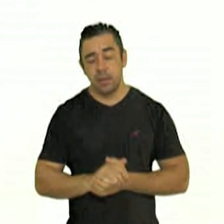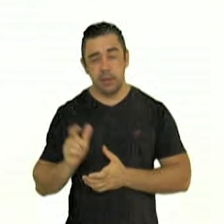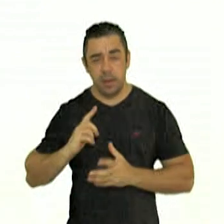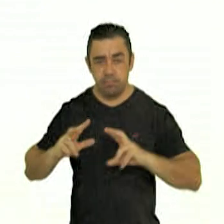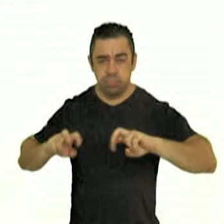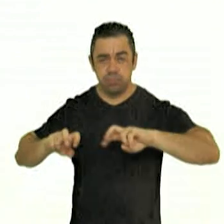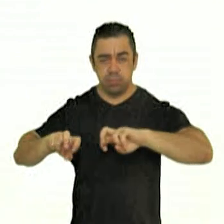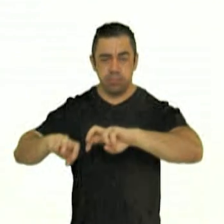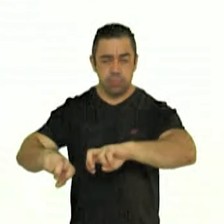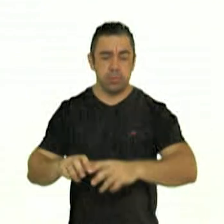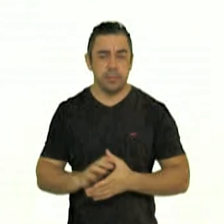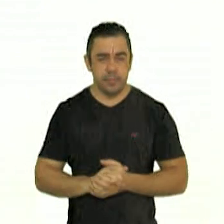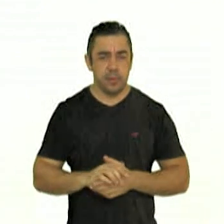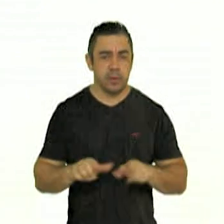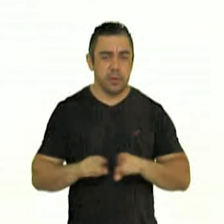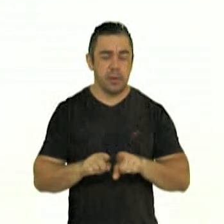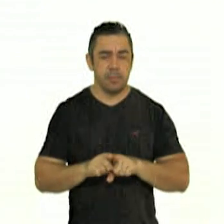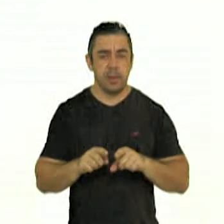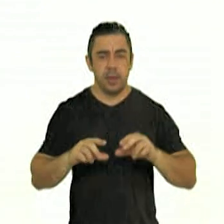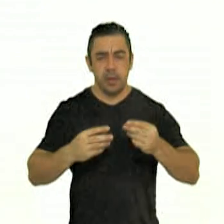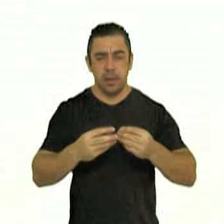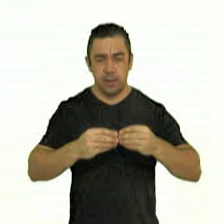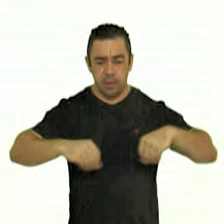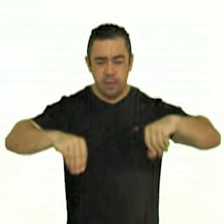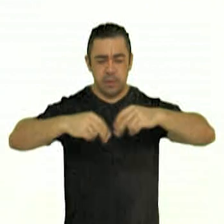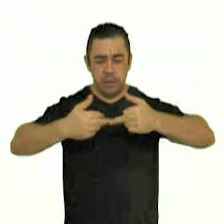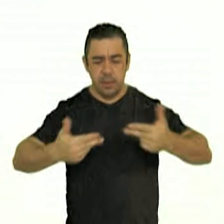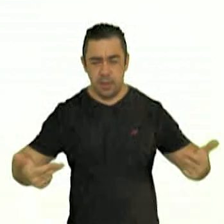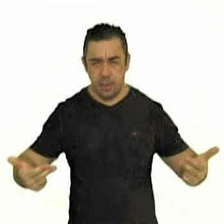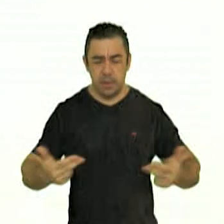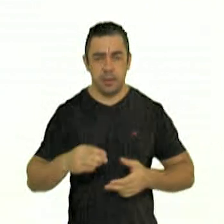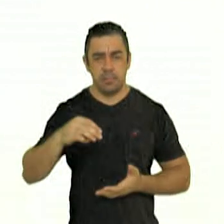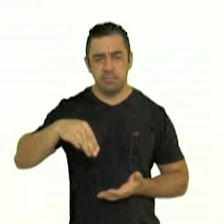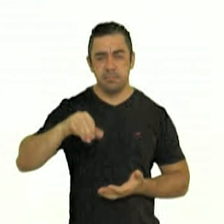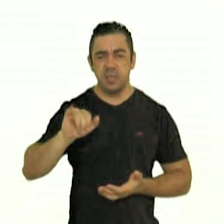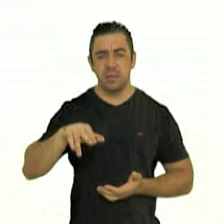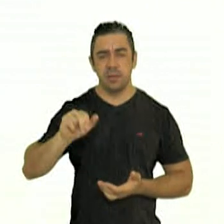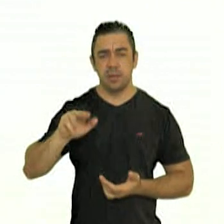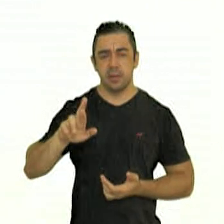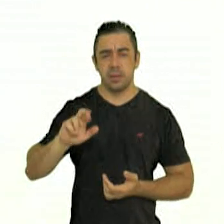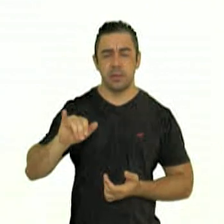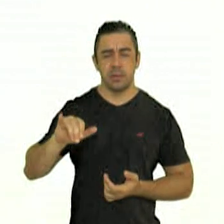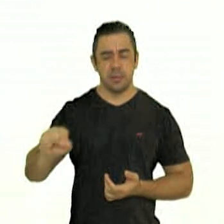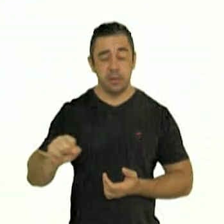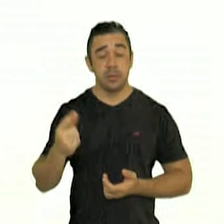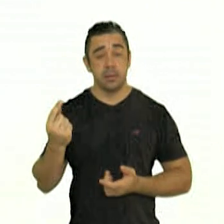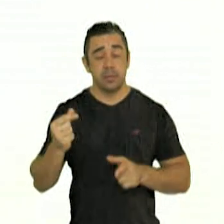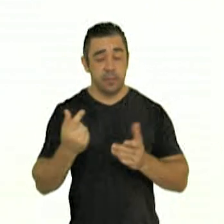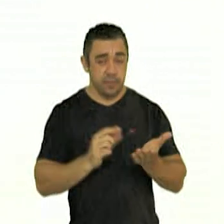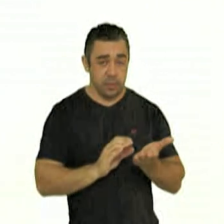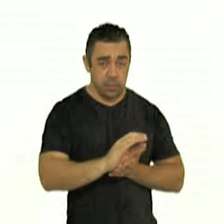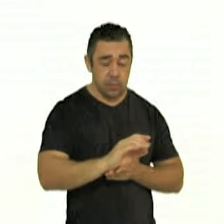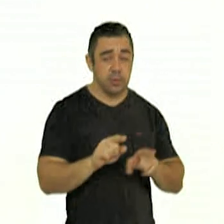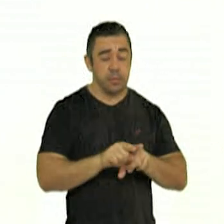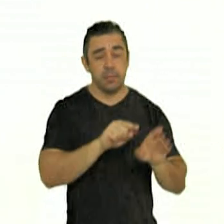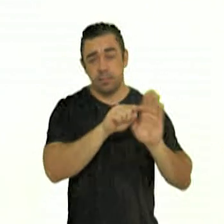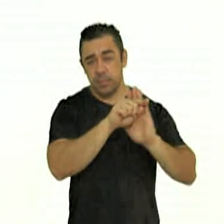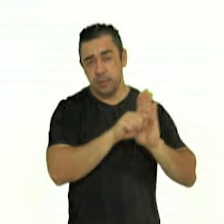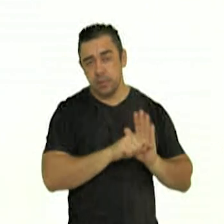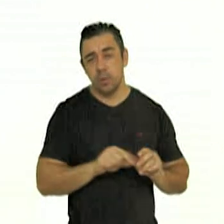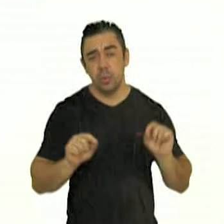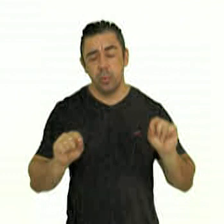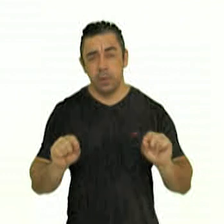considerável, né, então a presença de minerais também é importante. E é um dos países que vem investindo mais em pesquisa para a